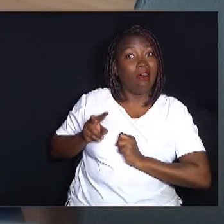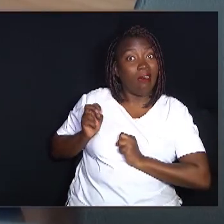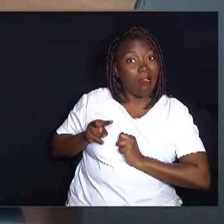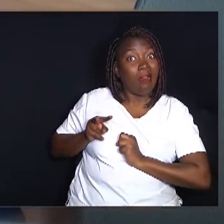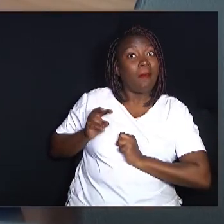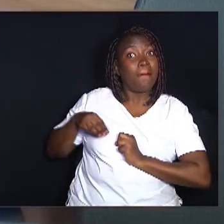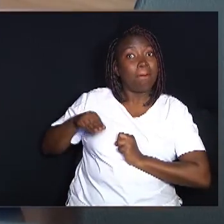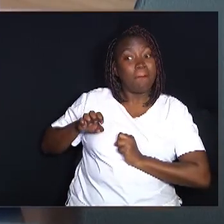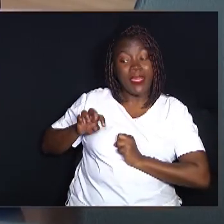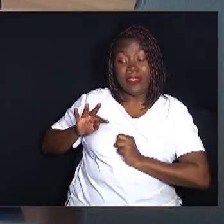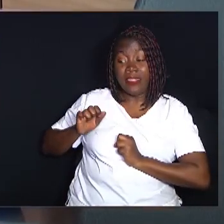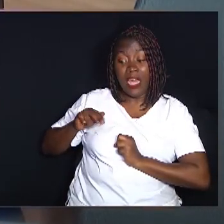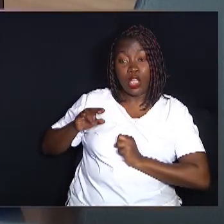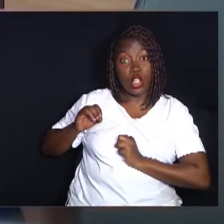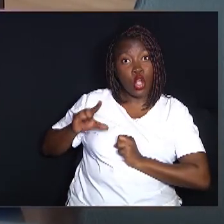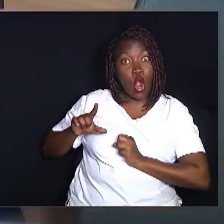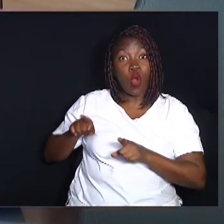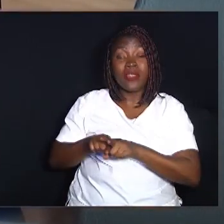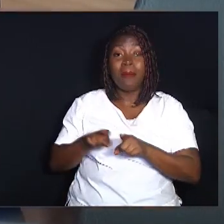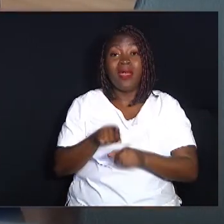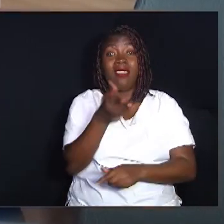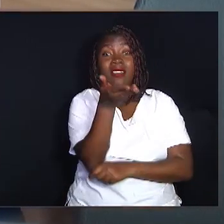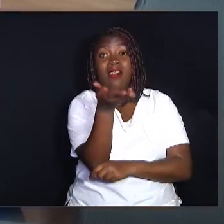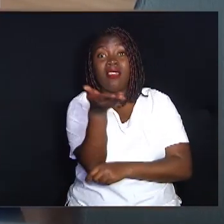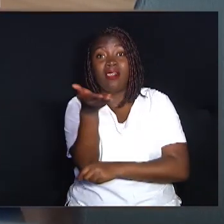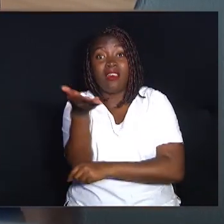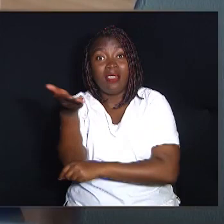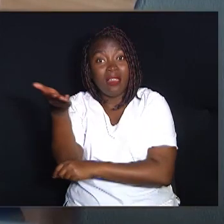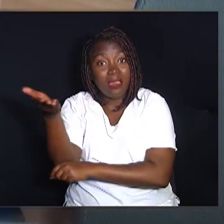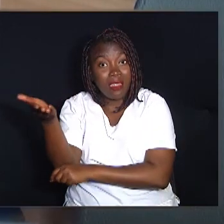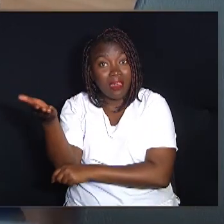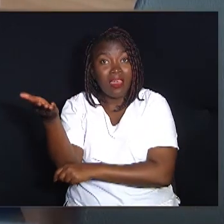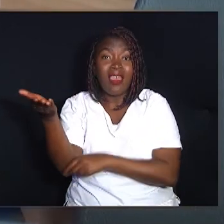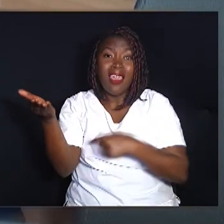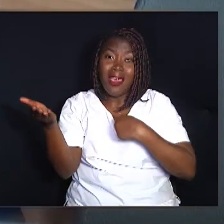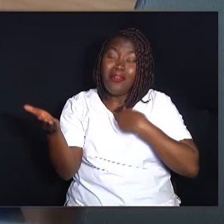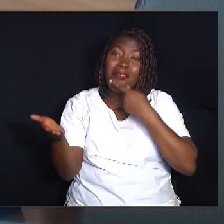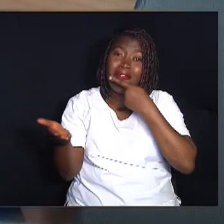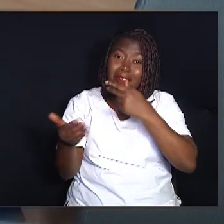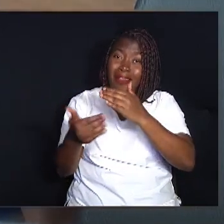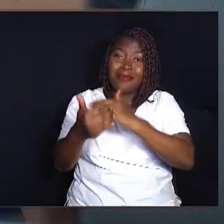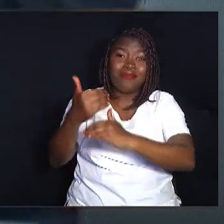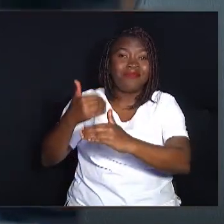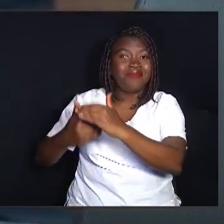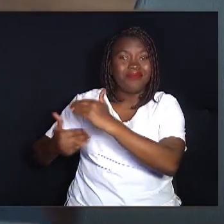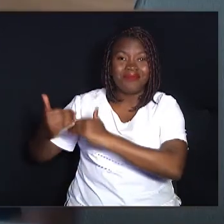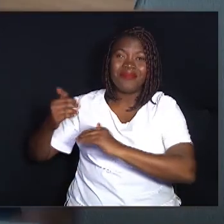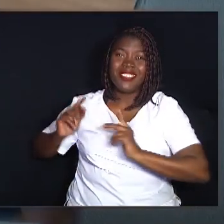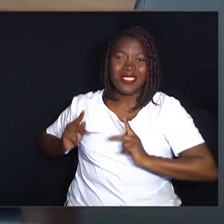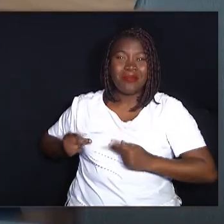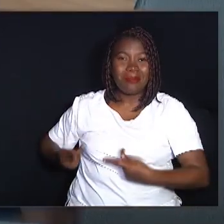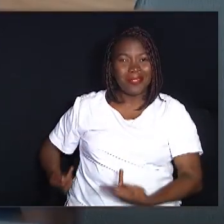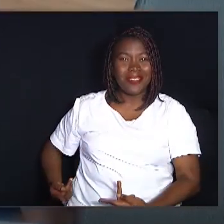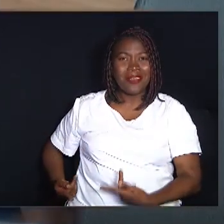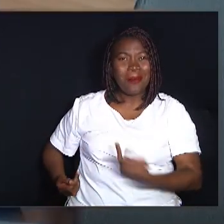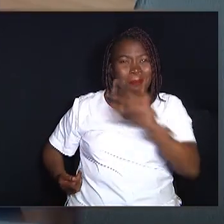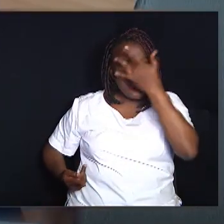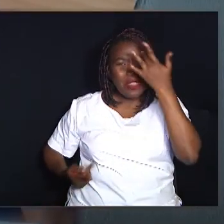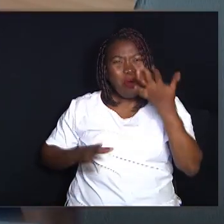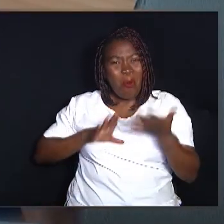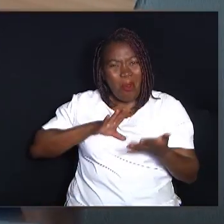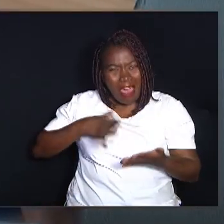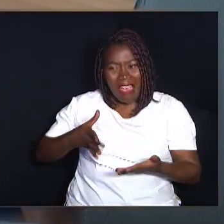metanol. Os moradores de rua, que eu falo que é a decadência do ser humano, né, uma pessoa ter coragem de vender